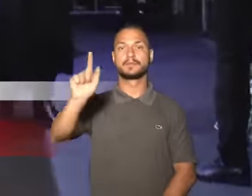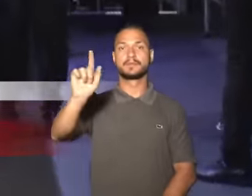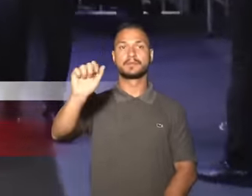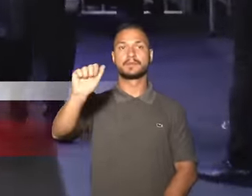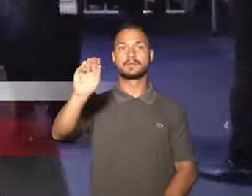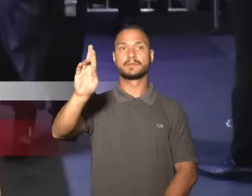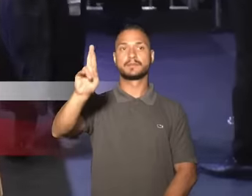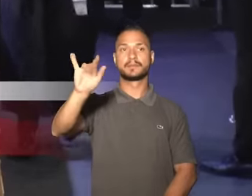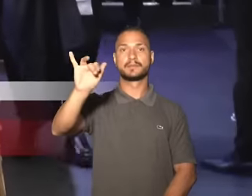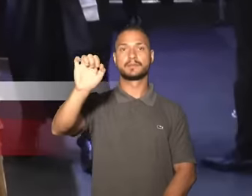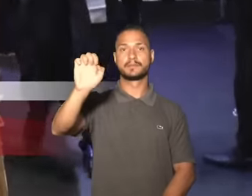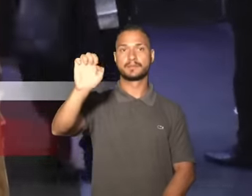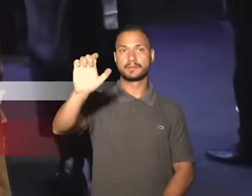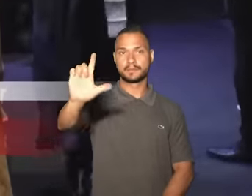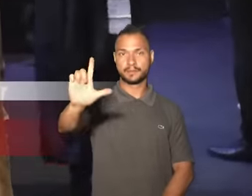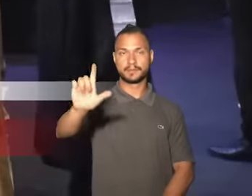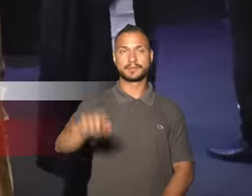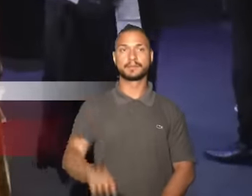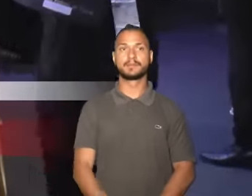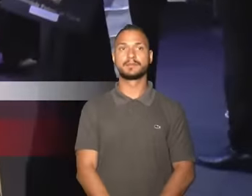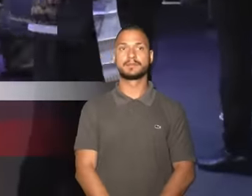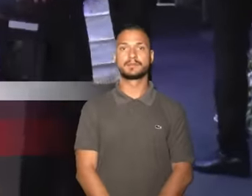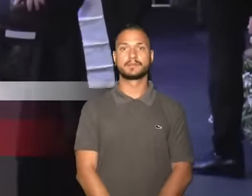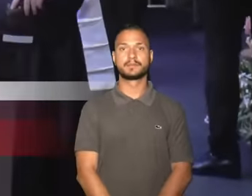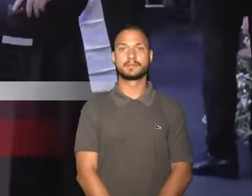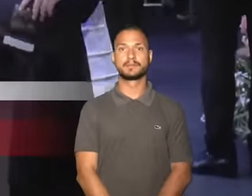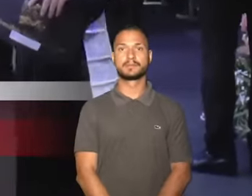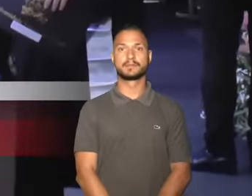Gabriel Eibel Machado.